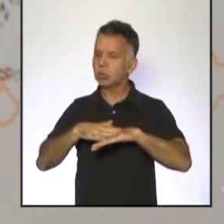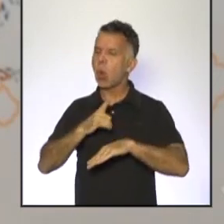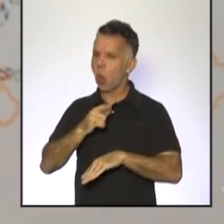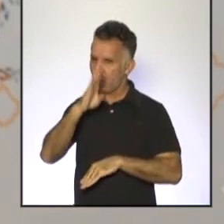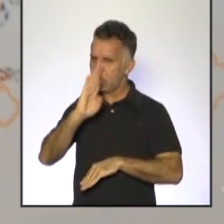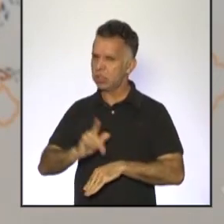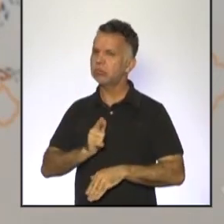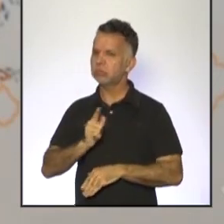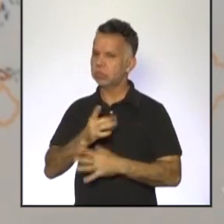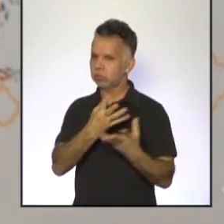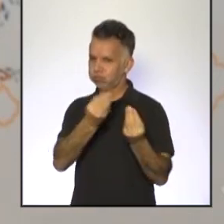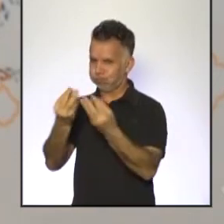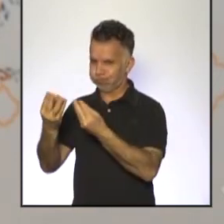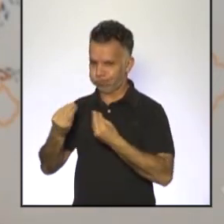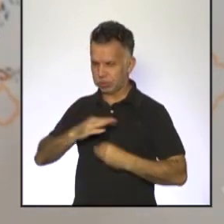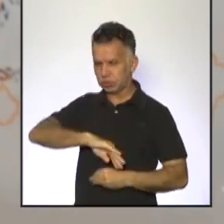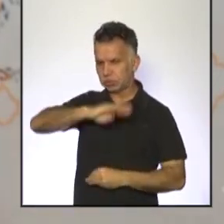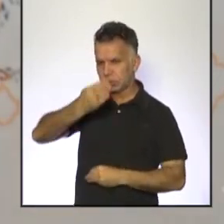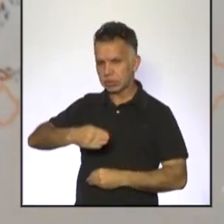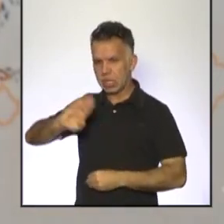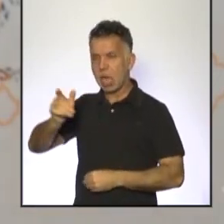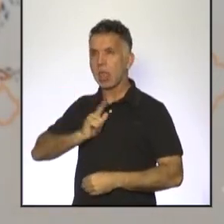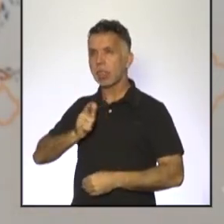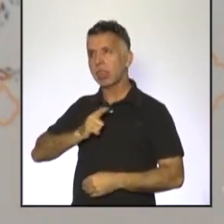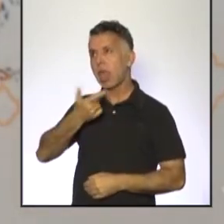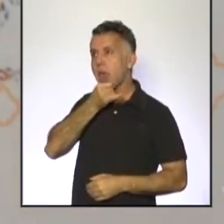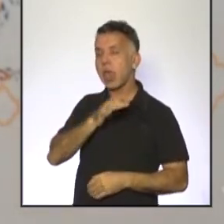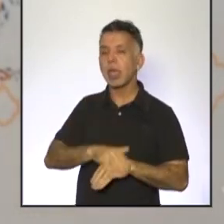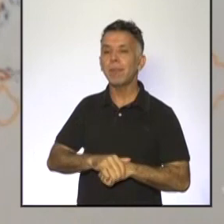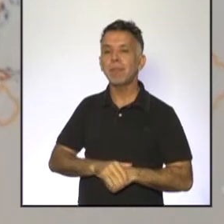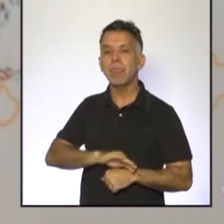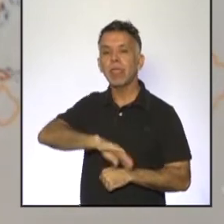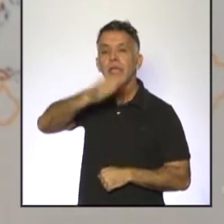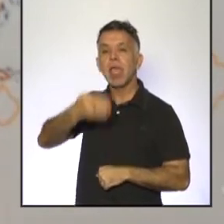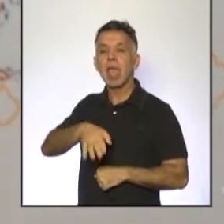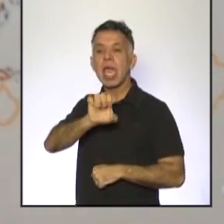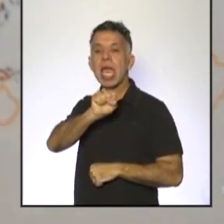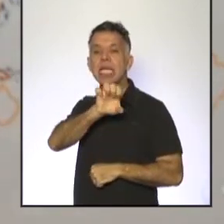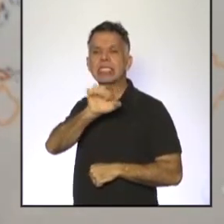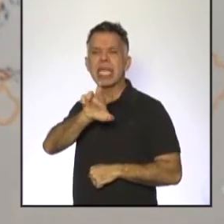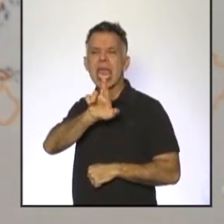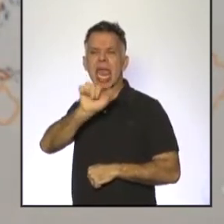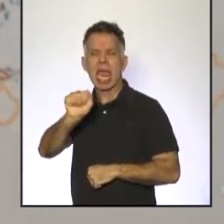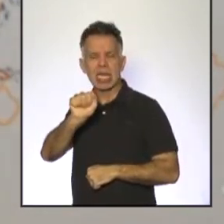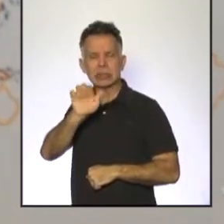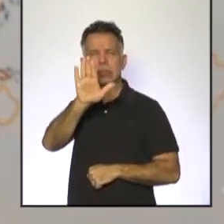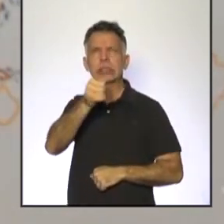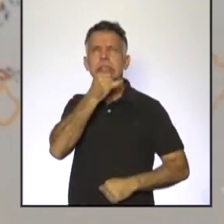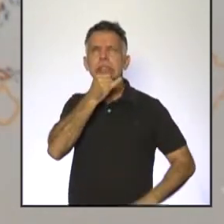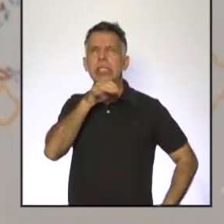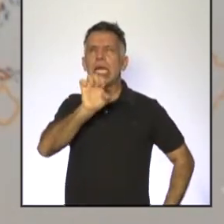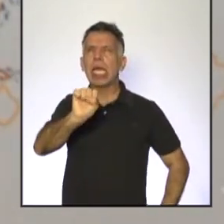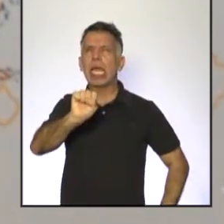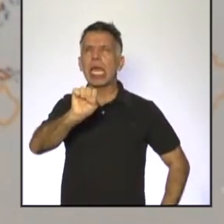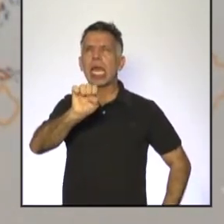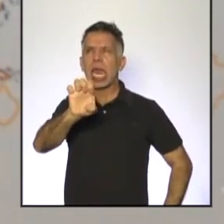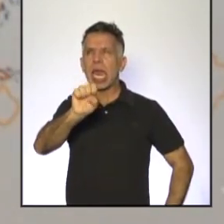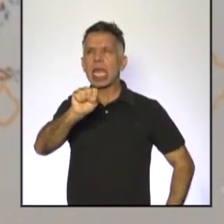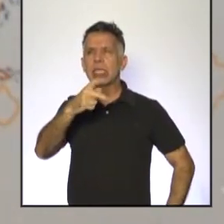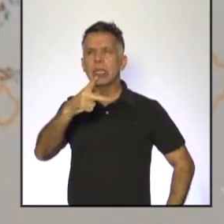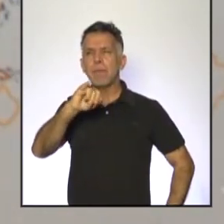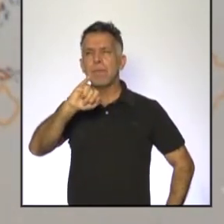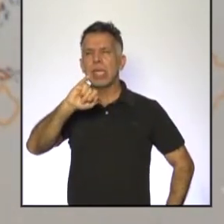montanha. O Brasil tem, por exemplo, a Serra do Espinhaço. Serra do Espinhaço tem uma